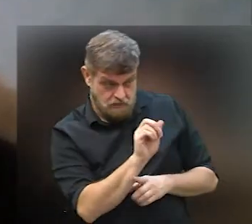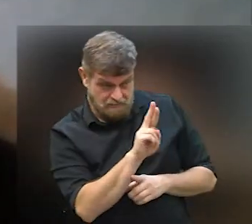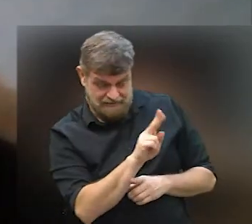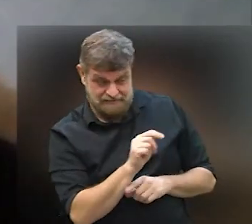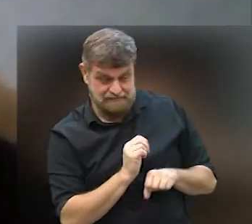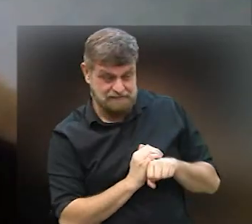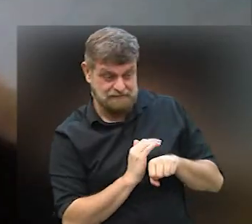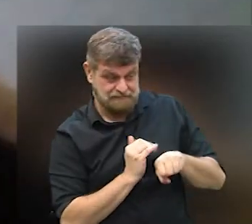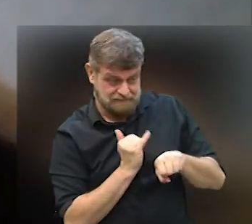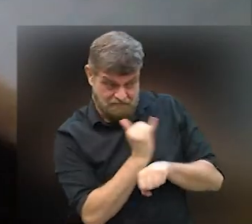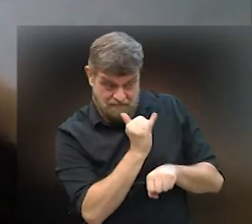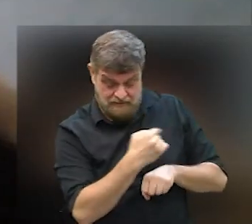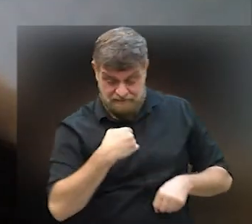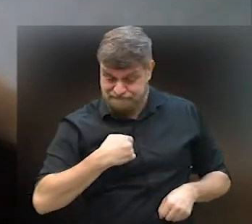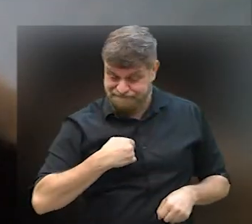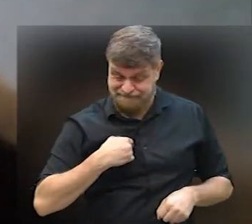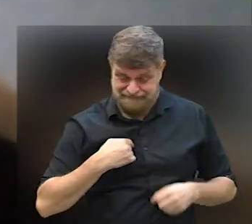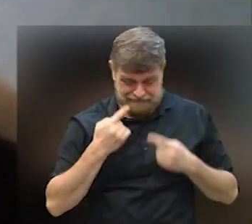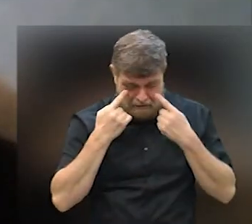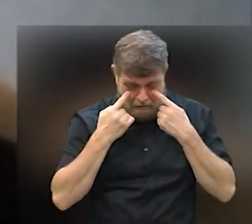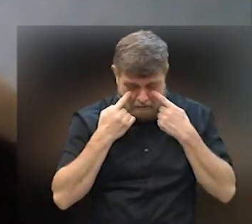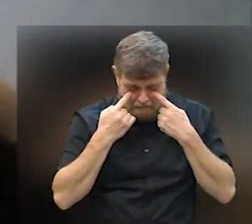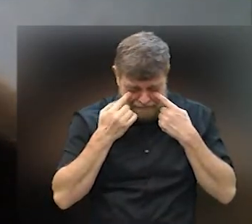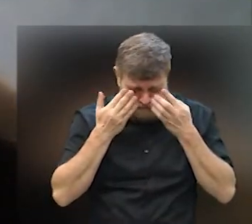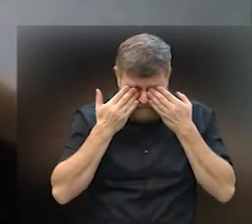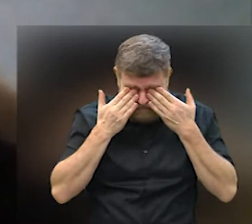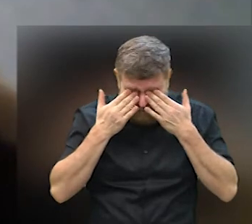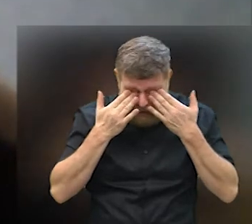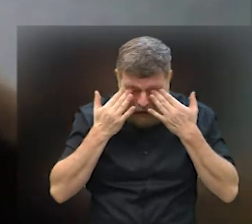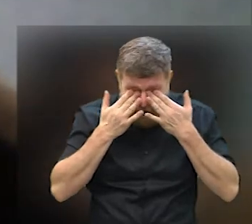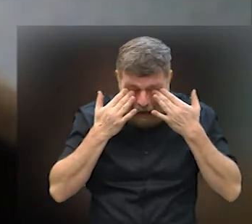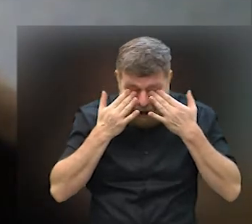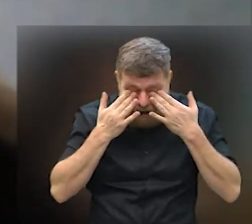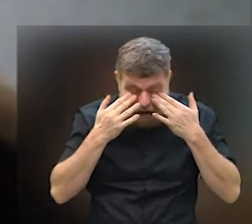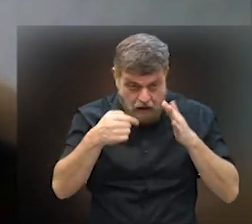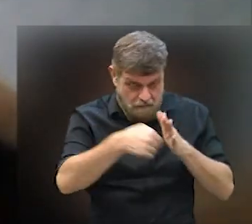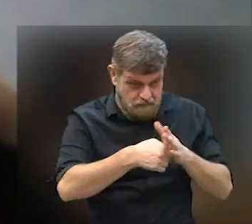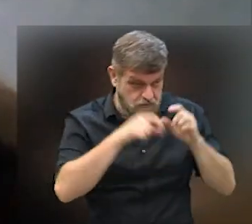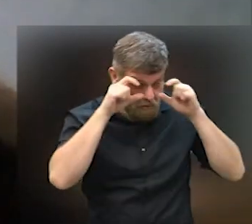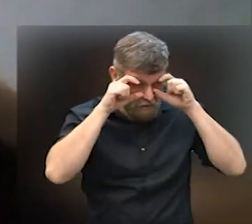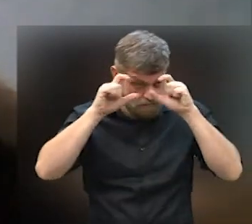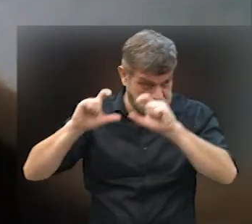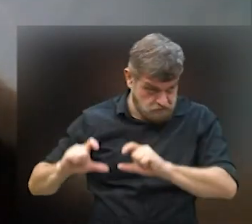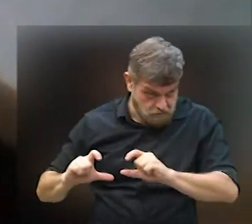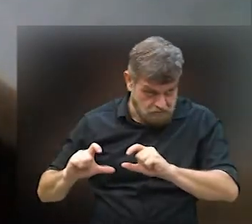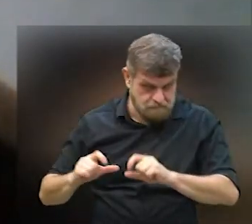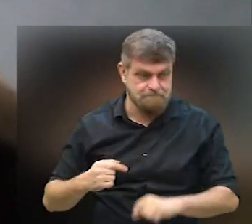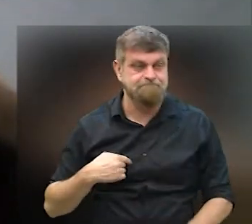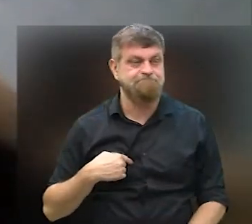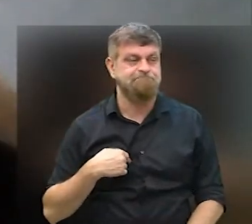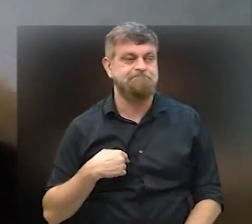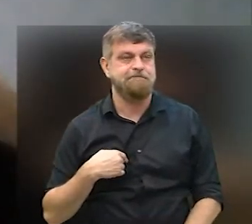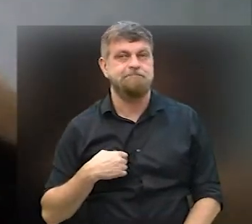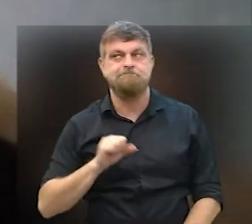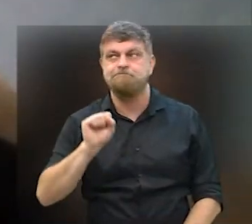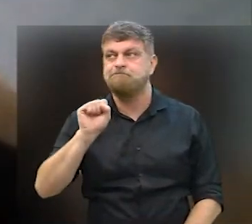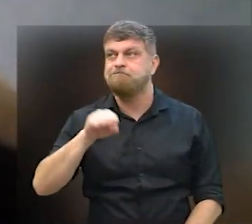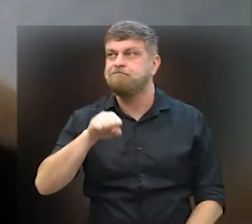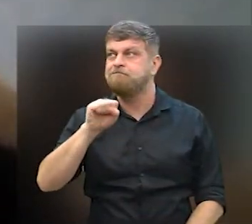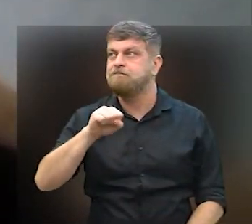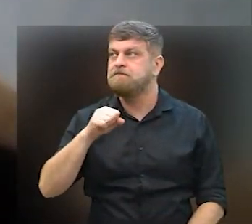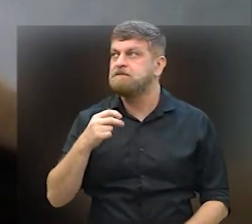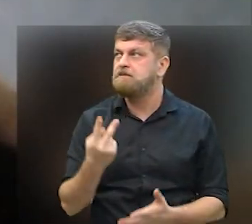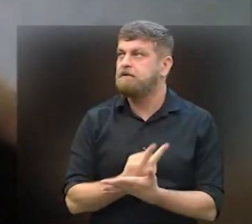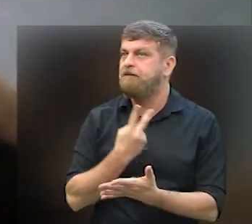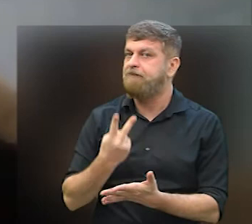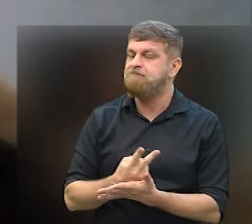o colega de trabalho e o guia que estava lá, e aí ele falou: Areta, você ficou sem óculos? Eu falei: sim, cometi